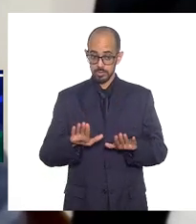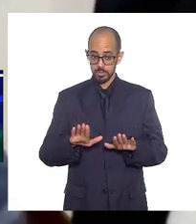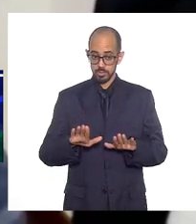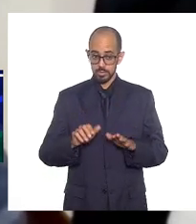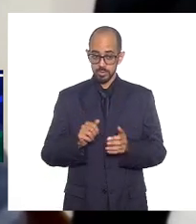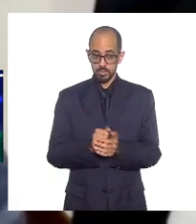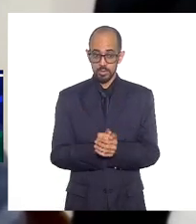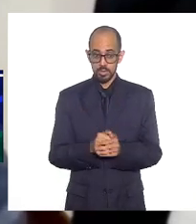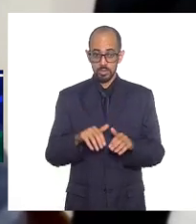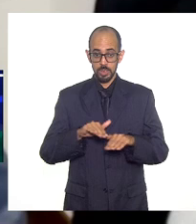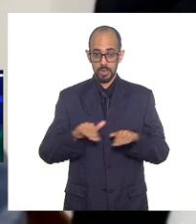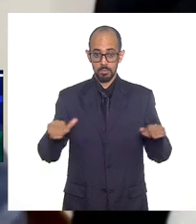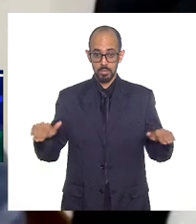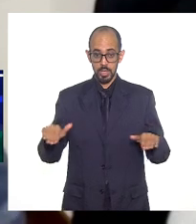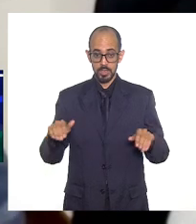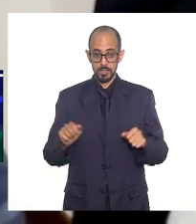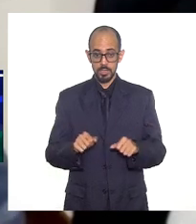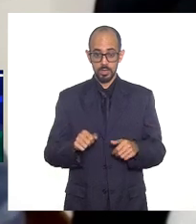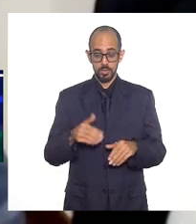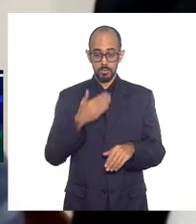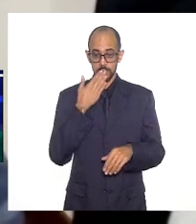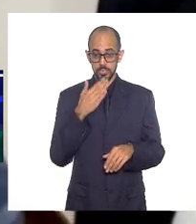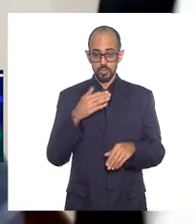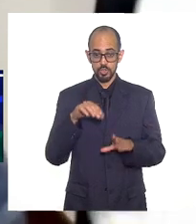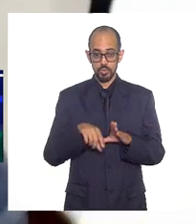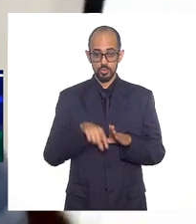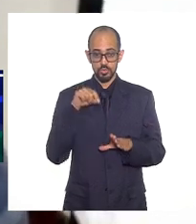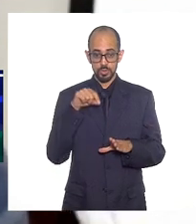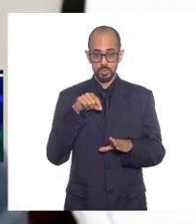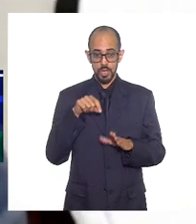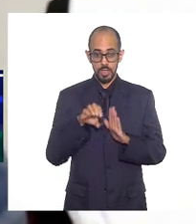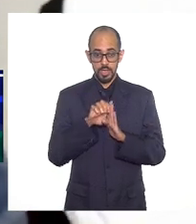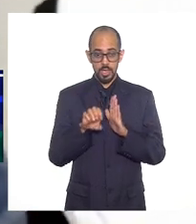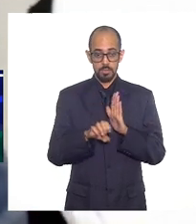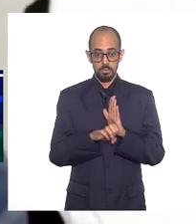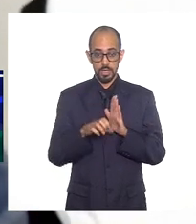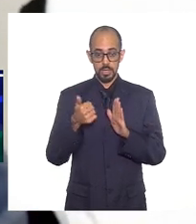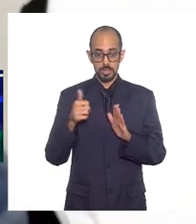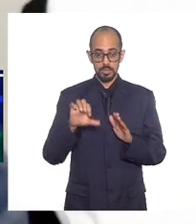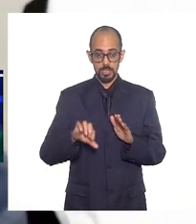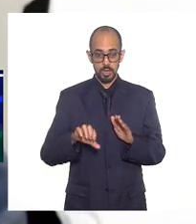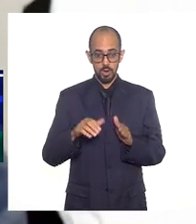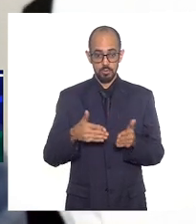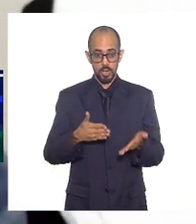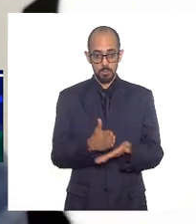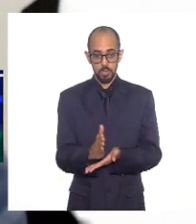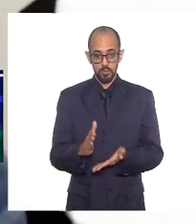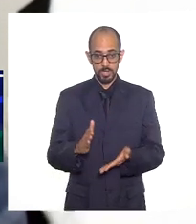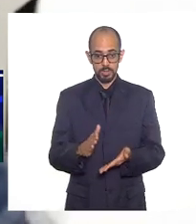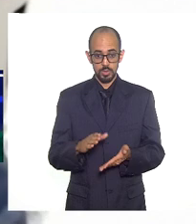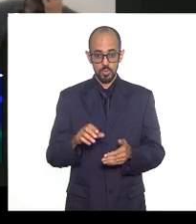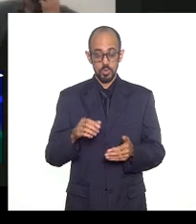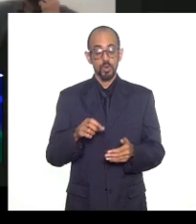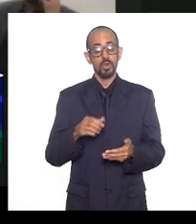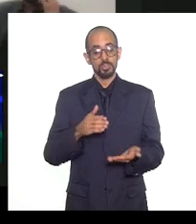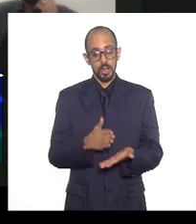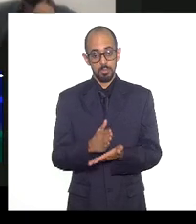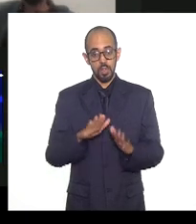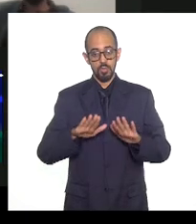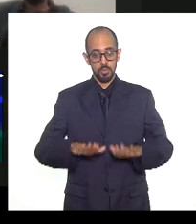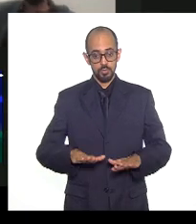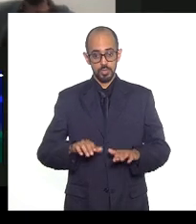Há sobre a mesa requerimento de destaque a emenda 19 pela aprovação. Senhores que aprovam, permaneçam como